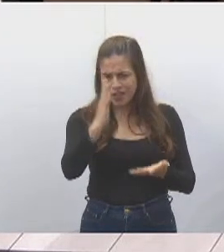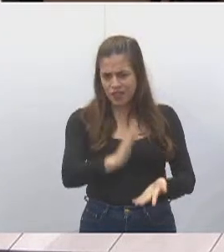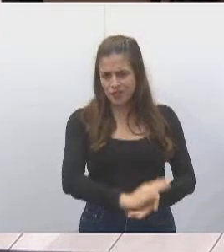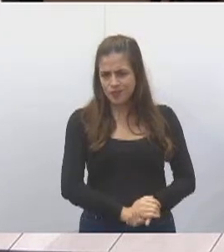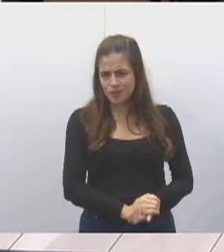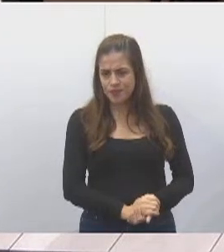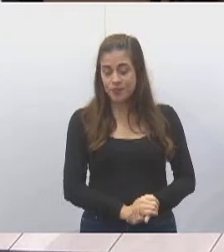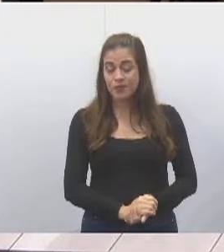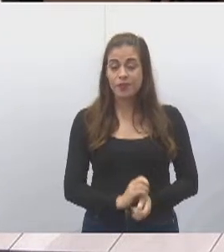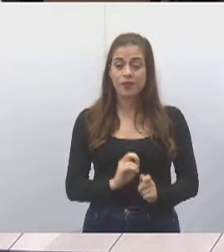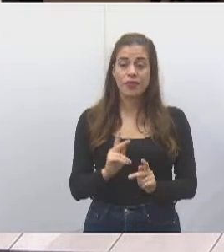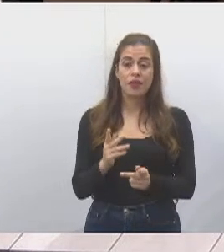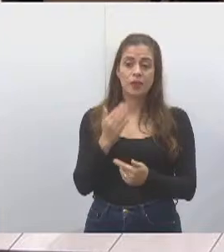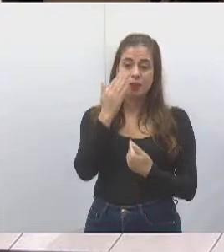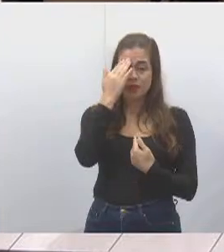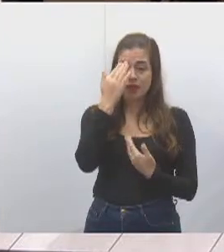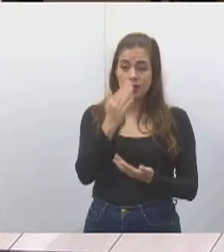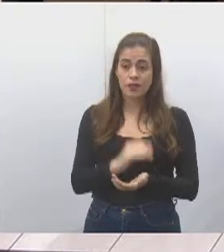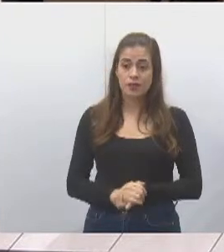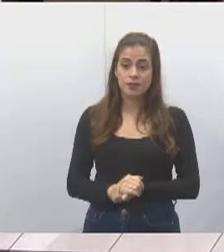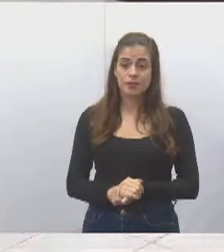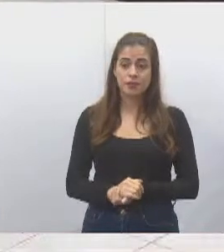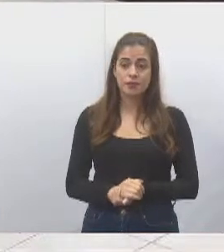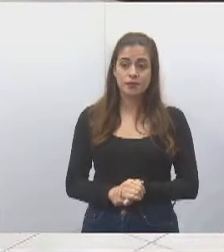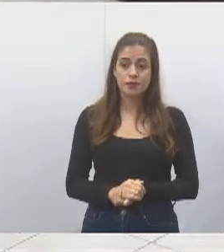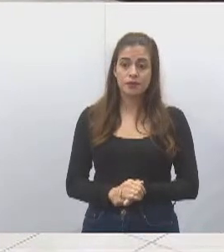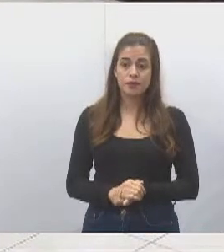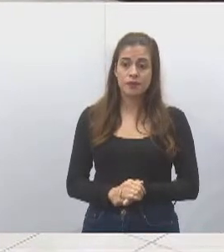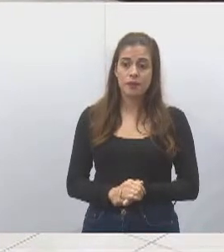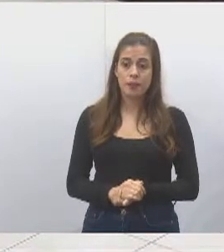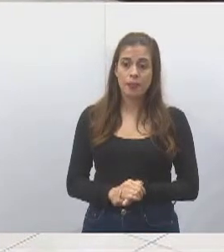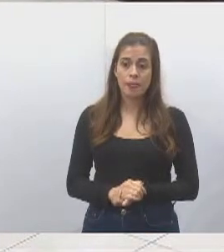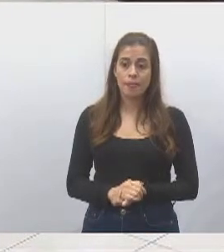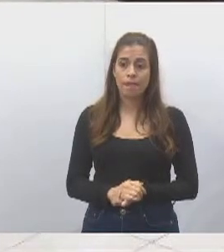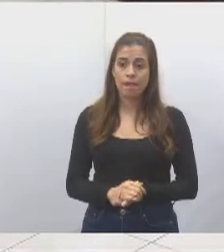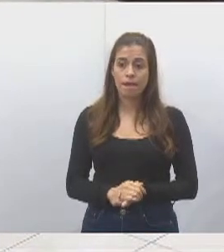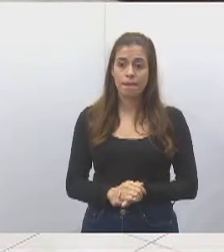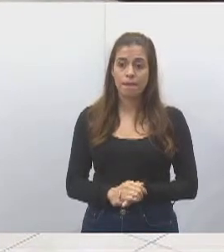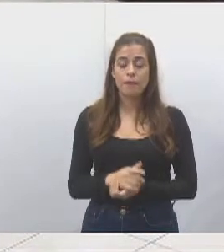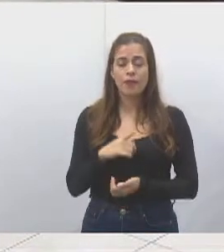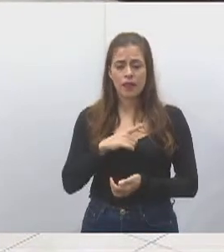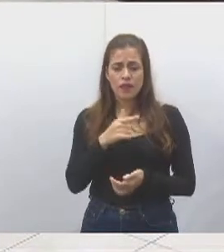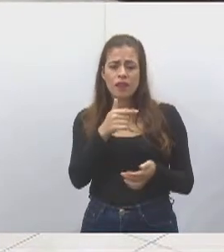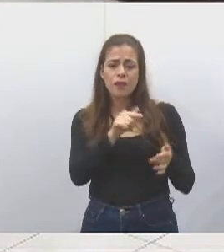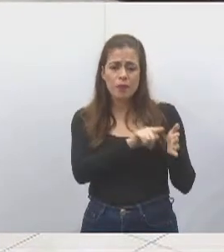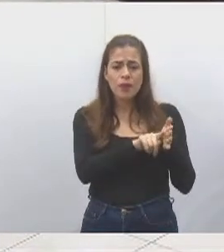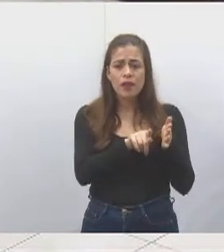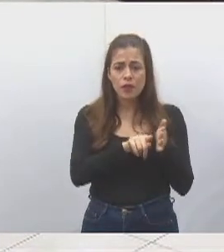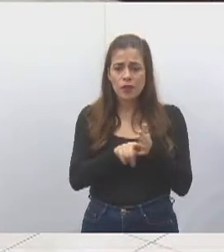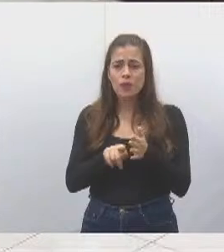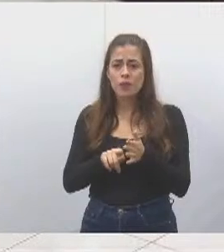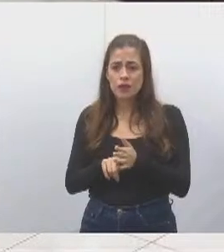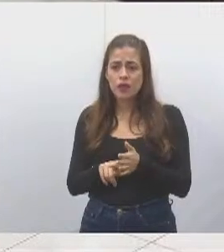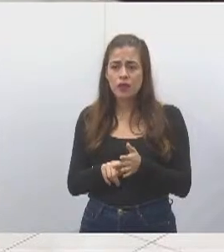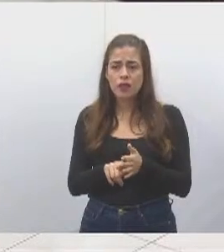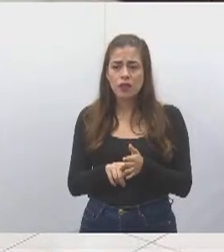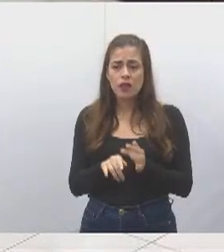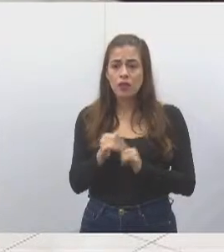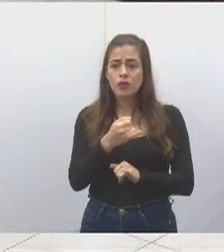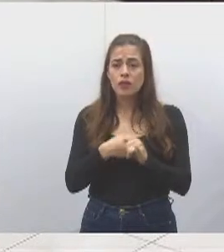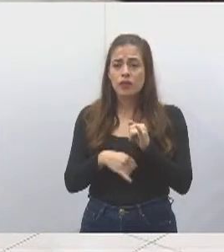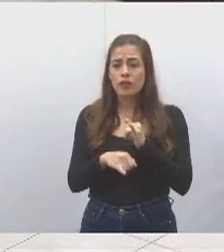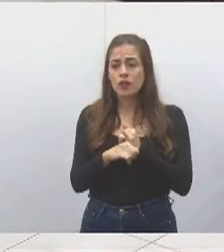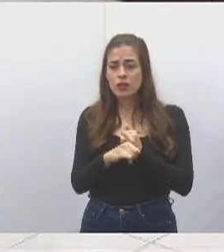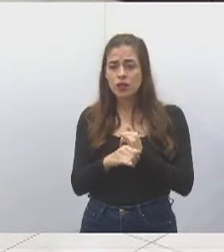obrigado. Mais alguém? Nós temos algumas perguntas dos internautas,